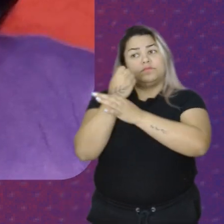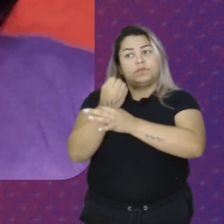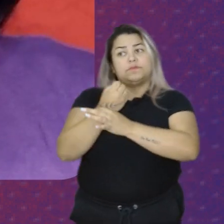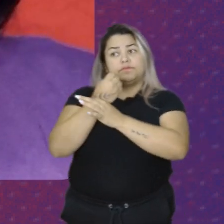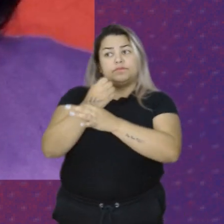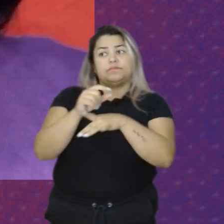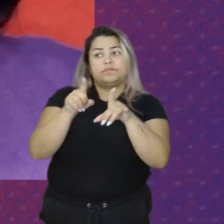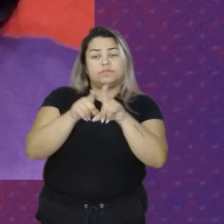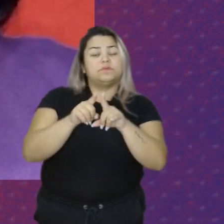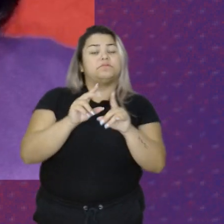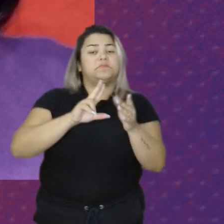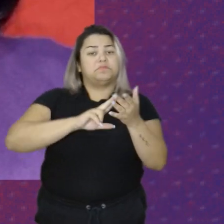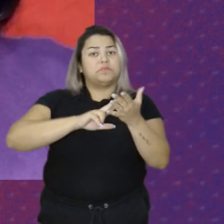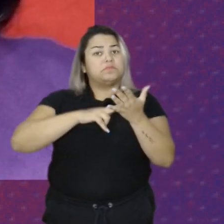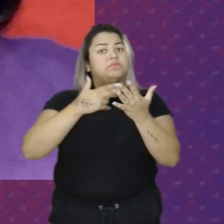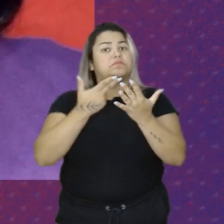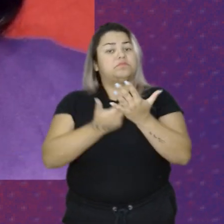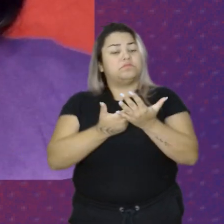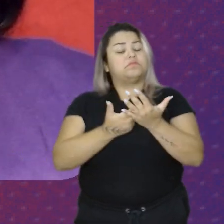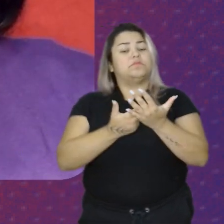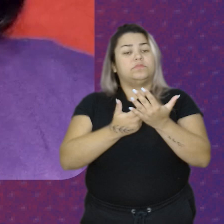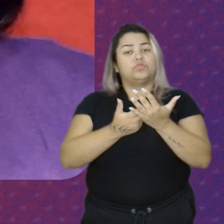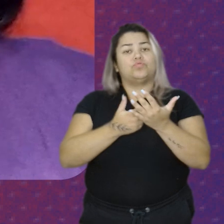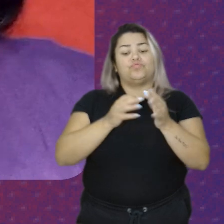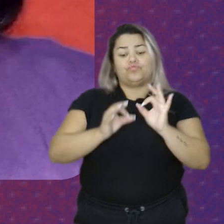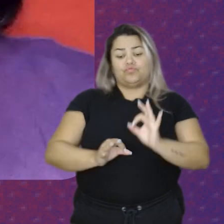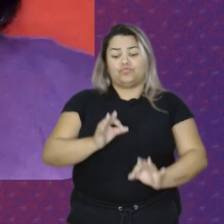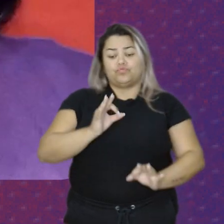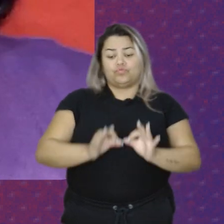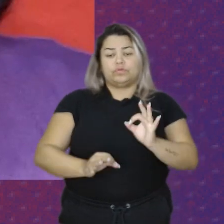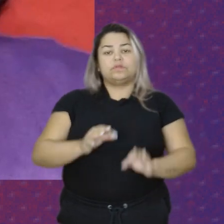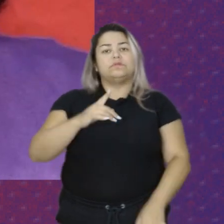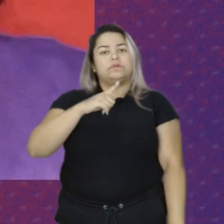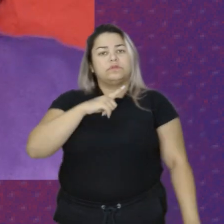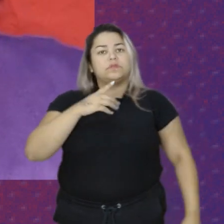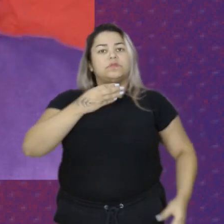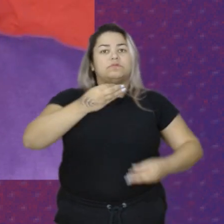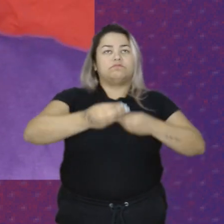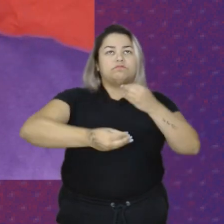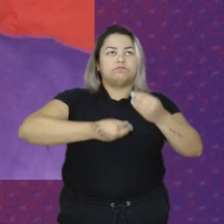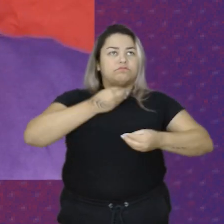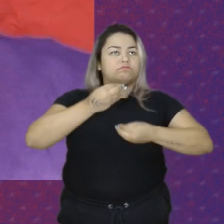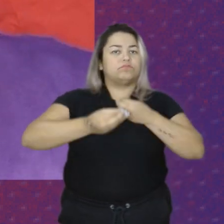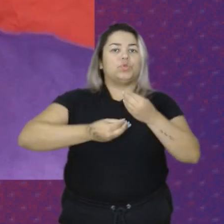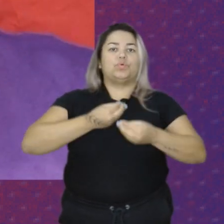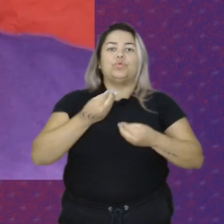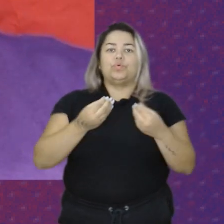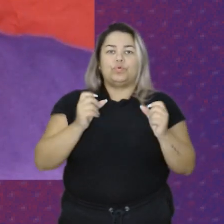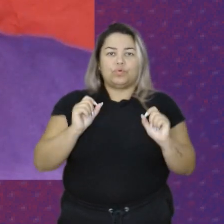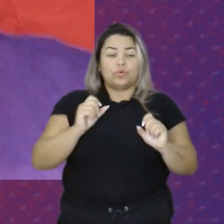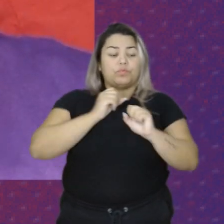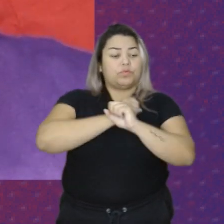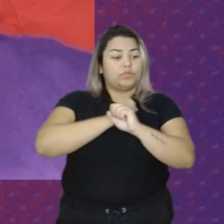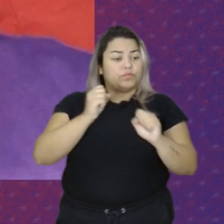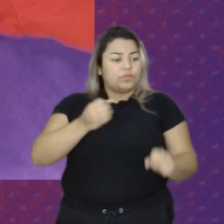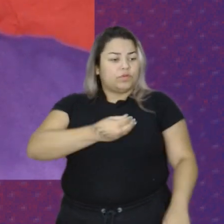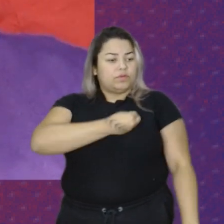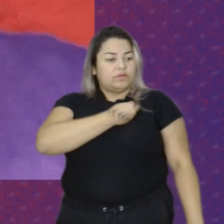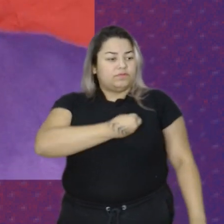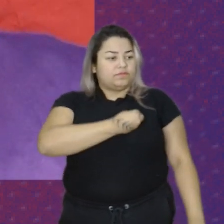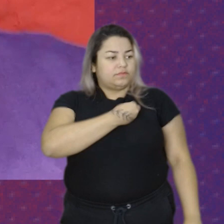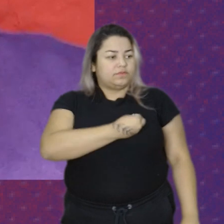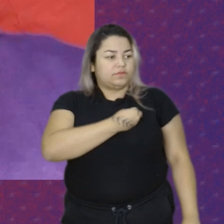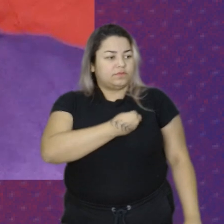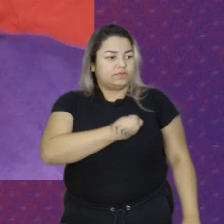Isso que nos traduz justiça ambiental, quando você tem as condições e as condicionalidades de sobreviver